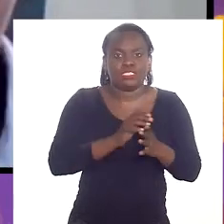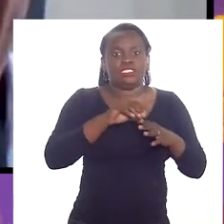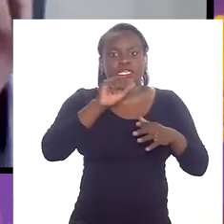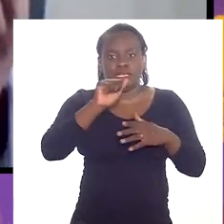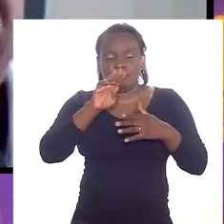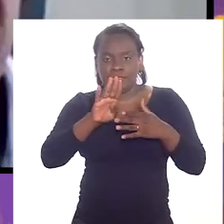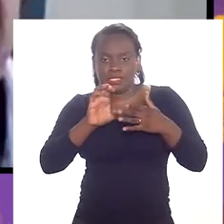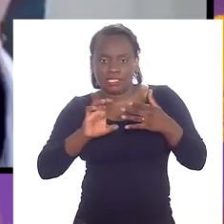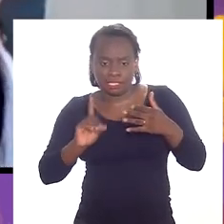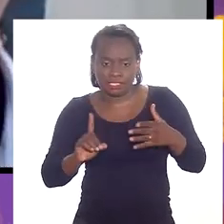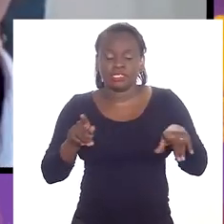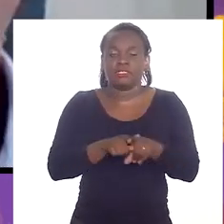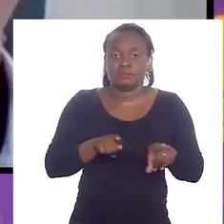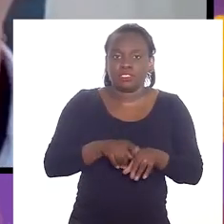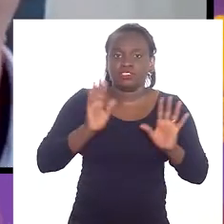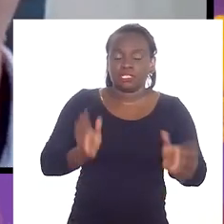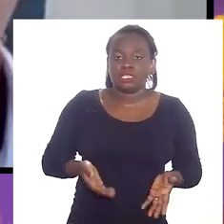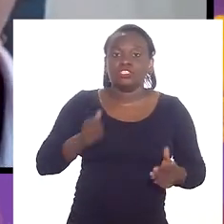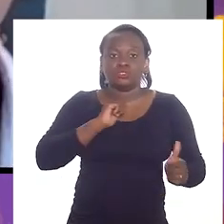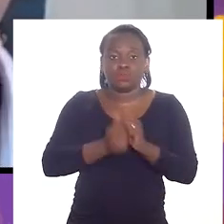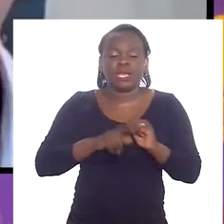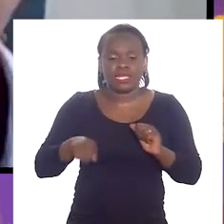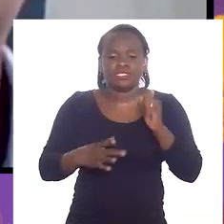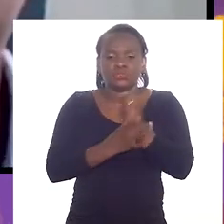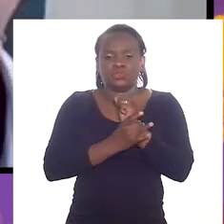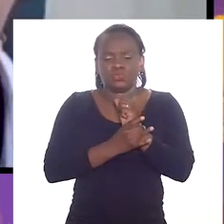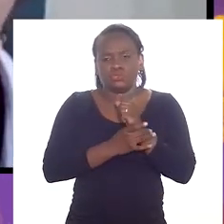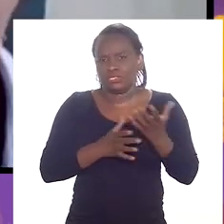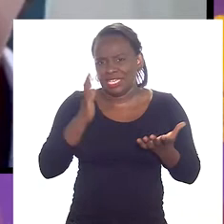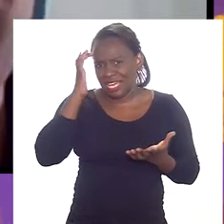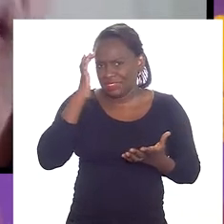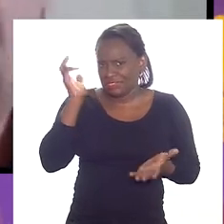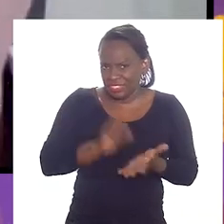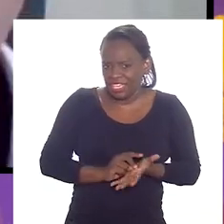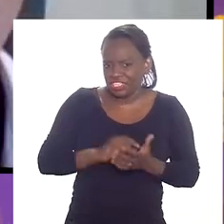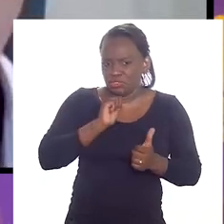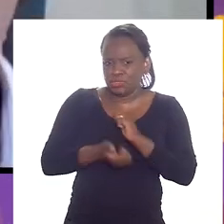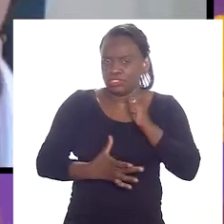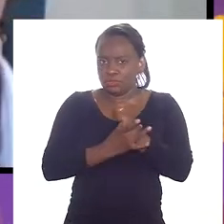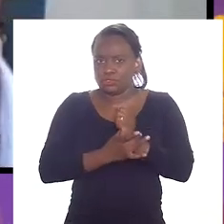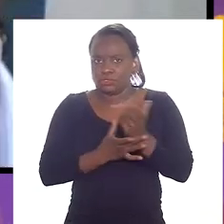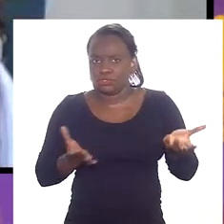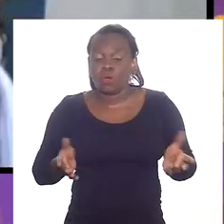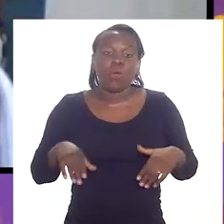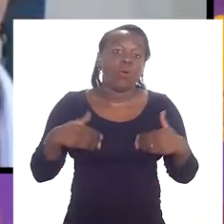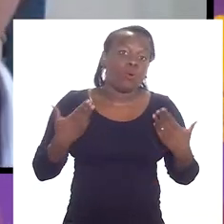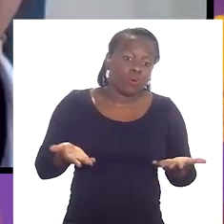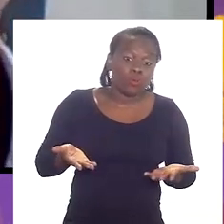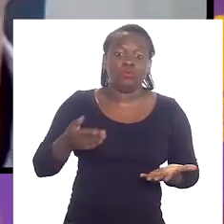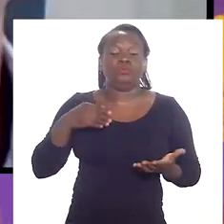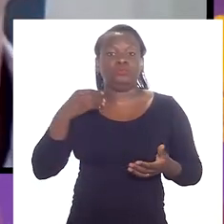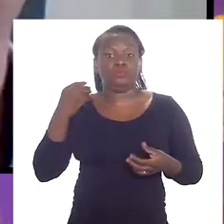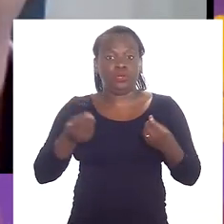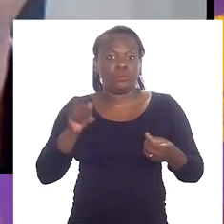clubes investem muito nisso, a própria CBF também ajuda os clubes das séries B, C e D, como ajudou. E o esporte